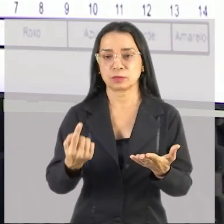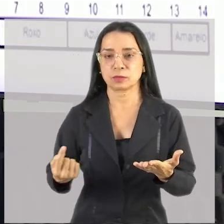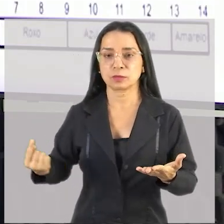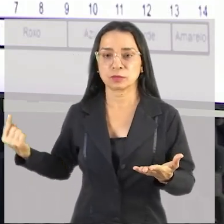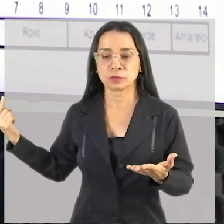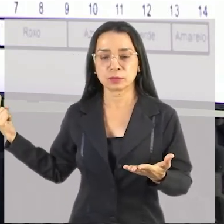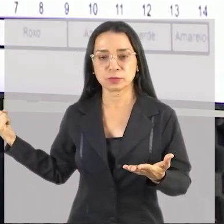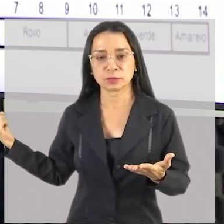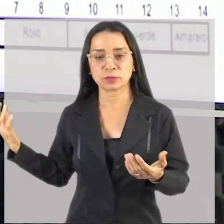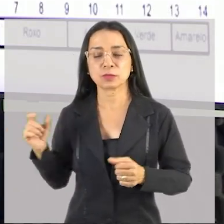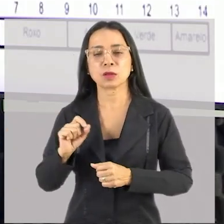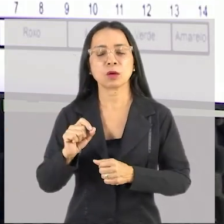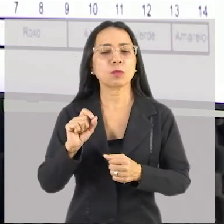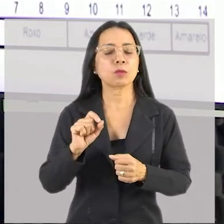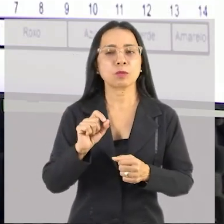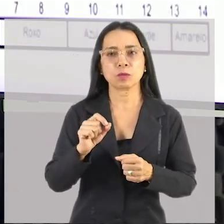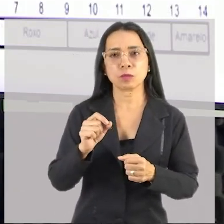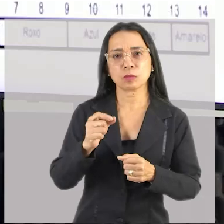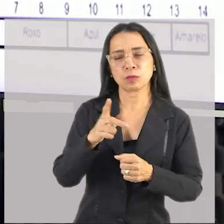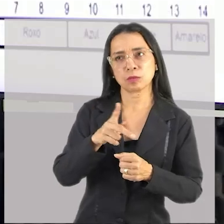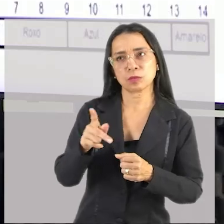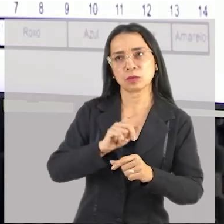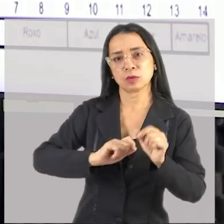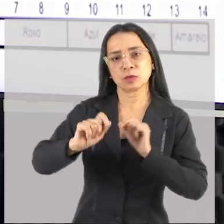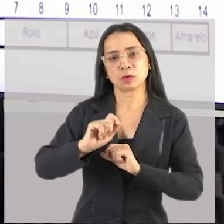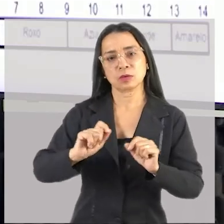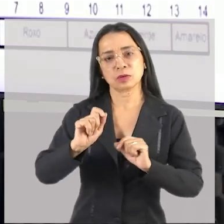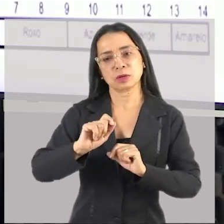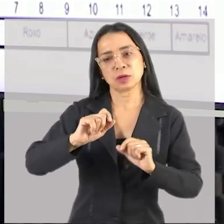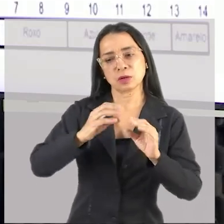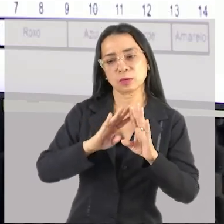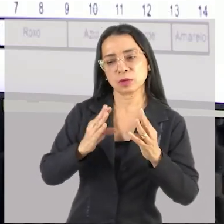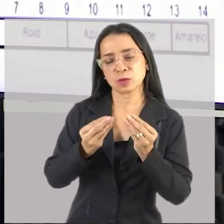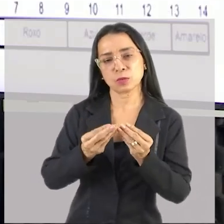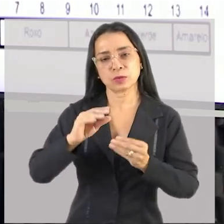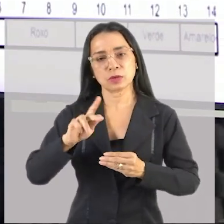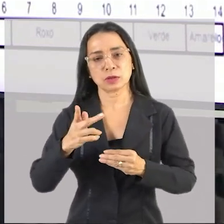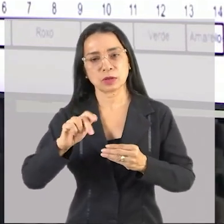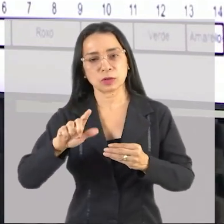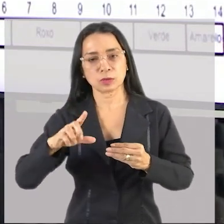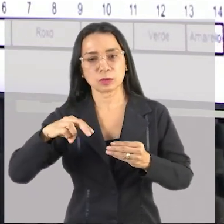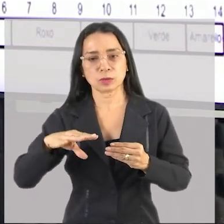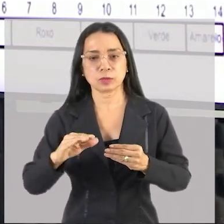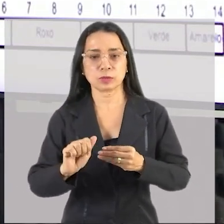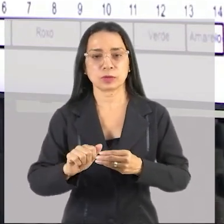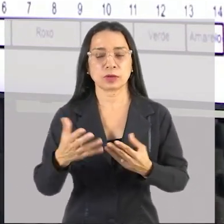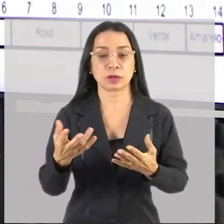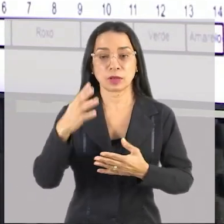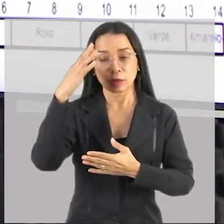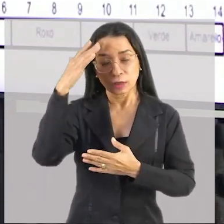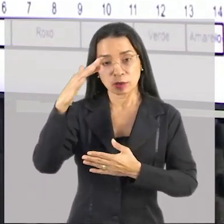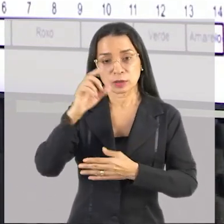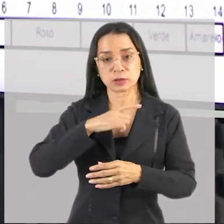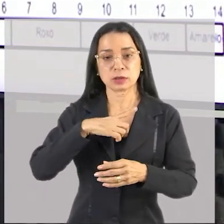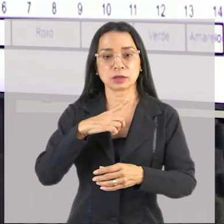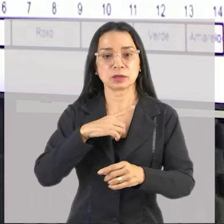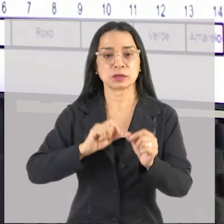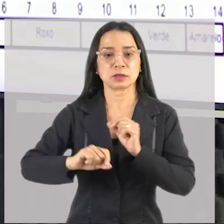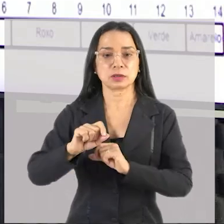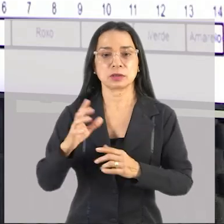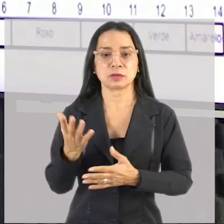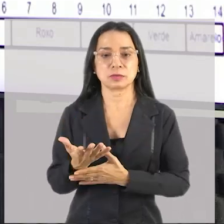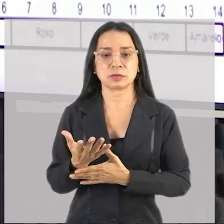tá? Mas, Daniel, o que é uma substância halocrômica? Vamos imaginar que você tem um ácido, esse aqui que é o